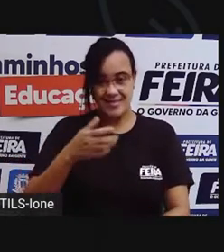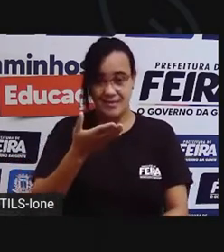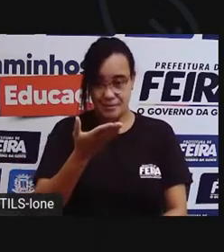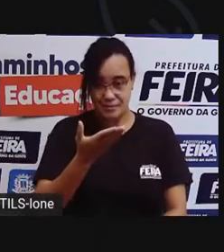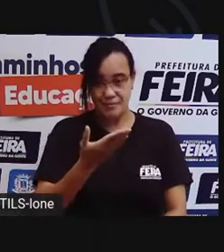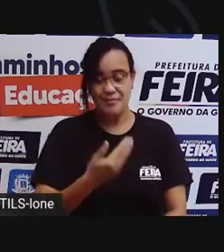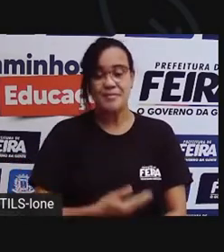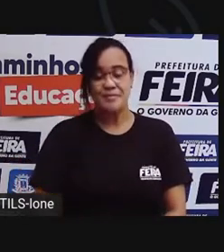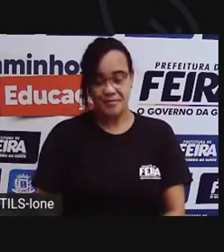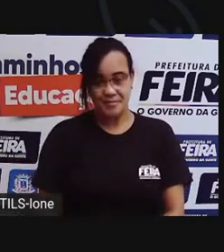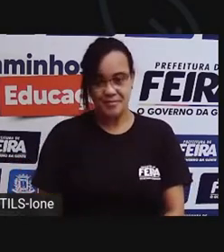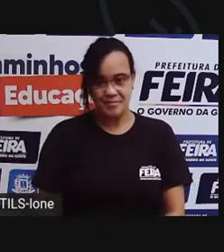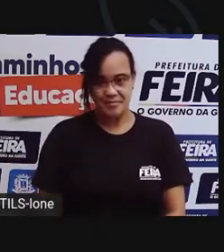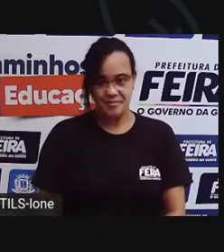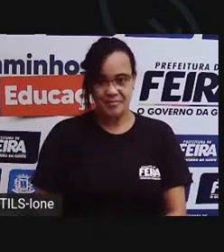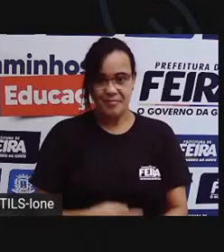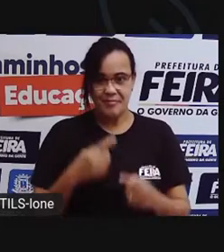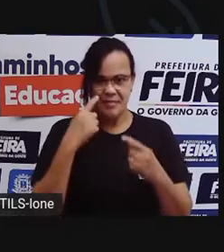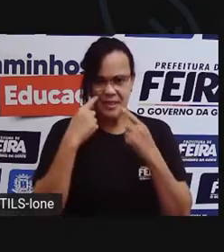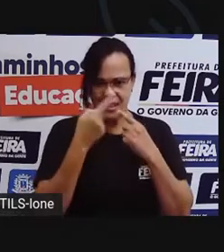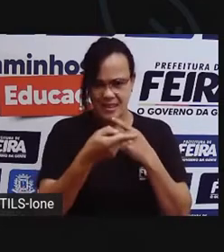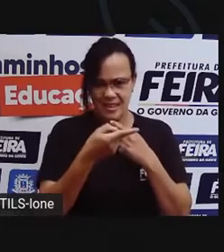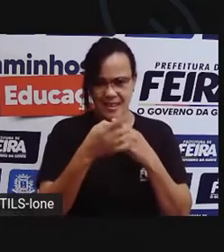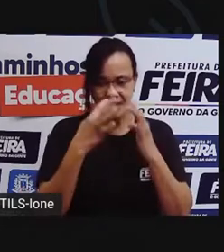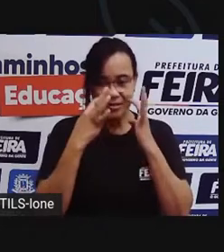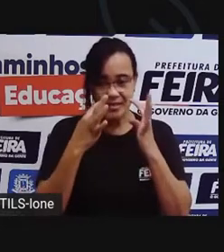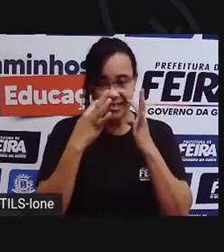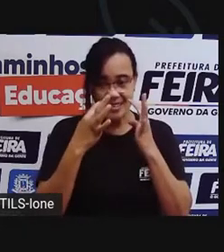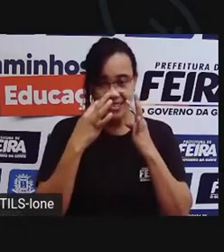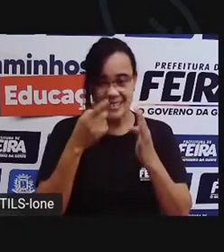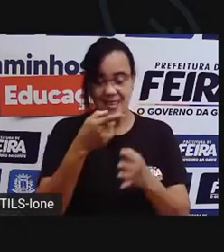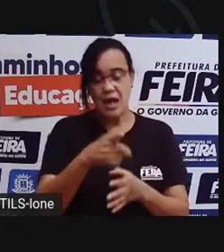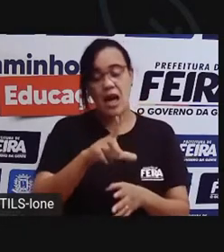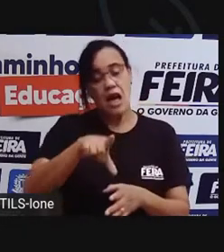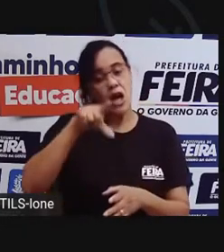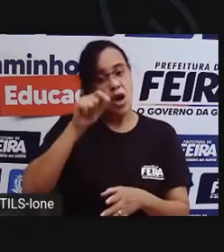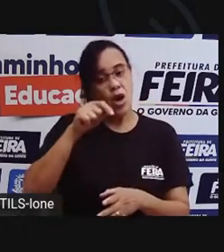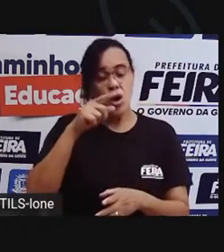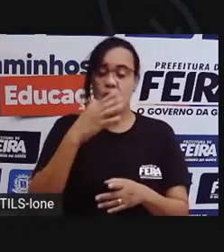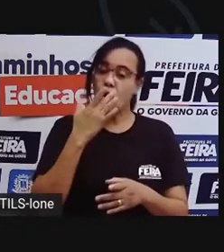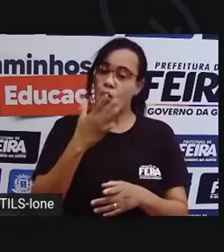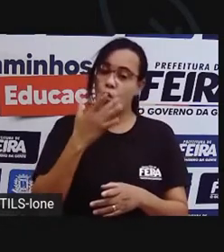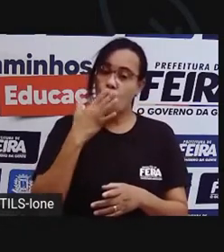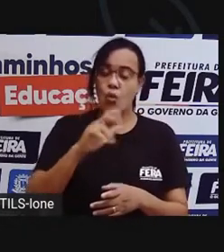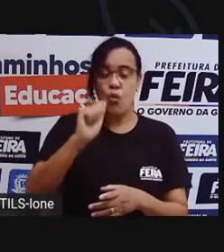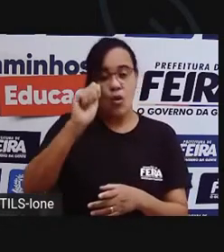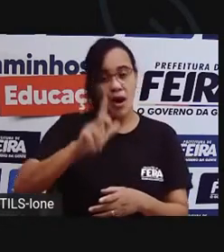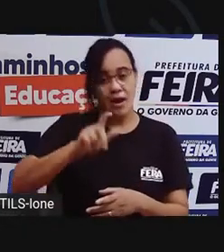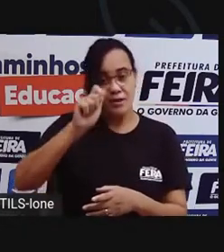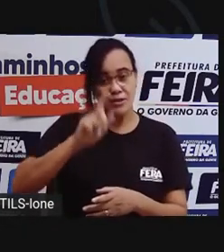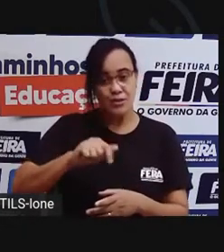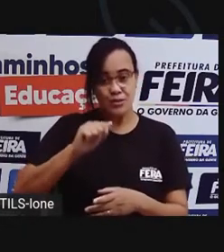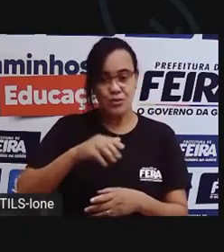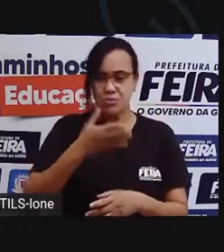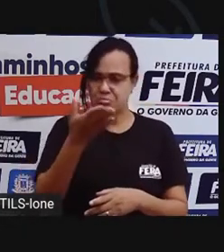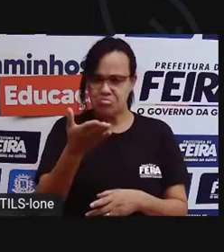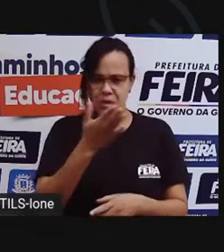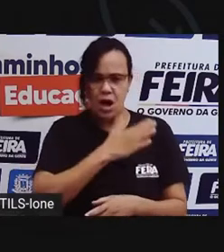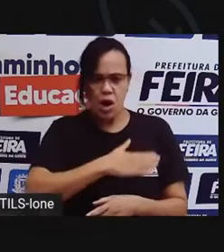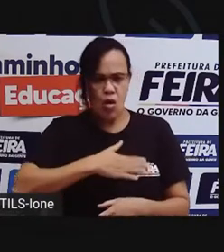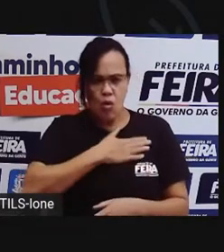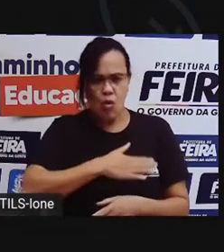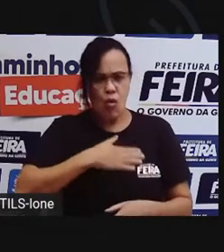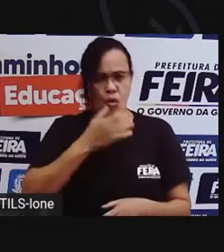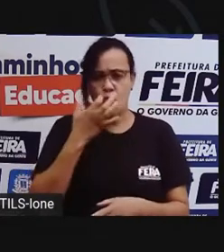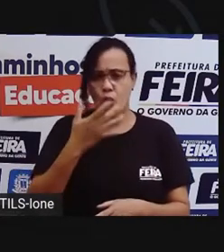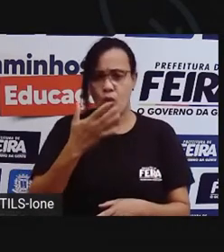Isso! Estão conseguindo pintar daí? Eu escolhi pintar o meu de azul. E que cor você escolheu pintar o seu? Qual que é a sua cor preferida, hein? Me